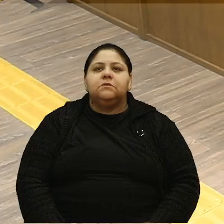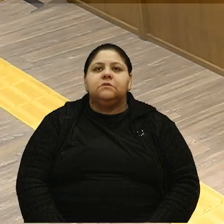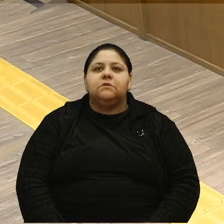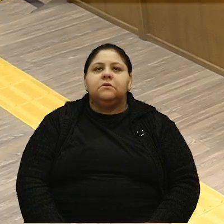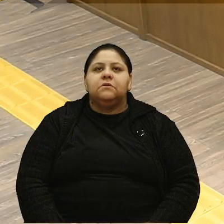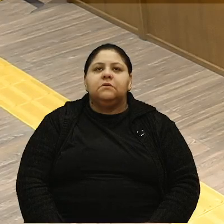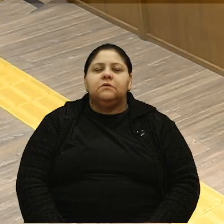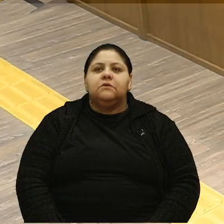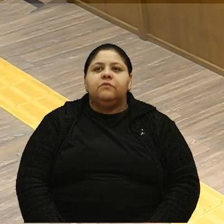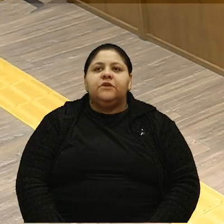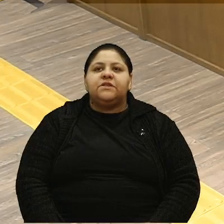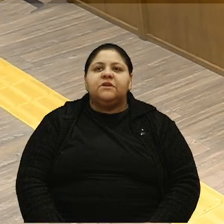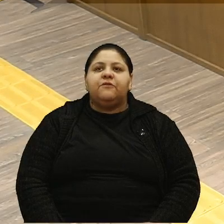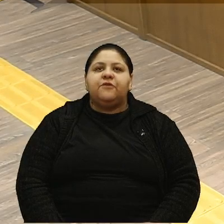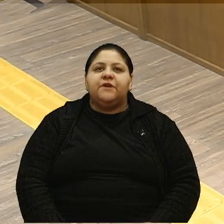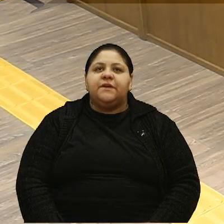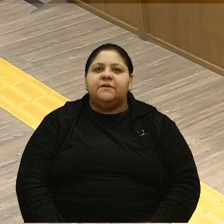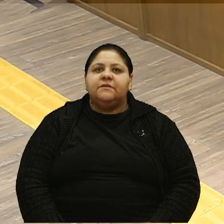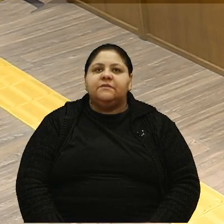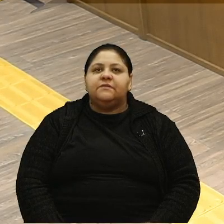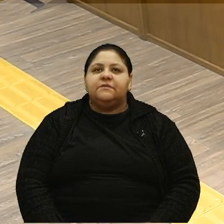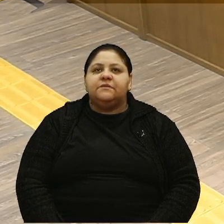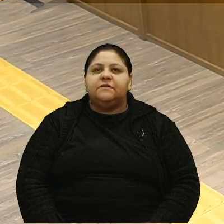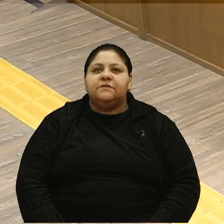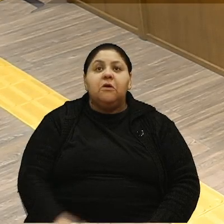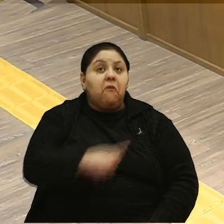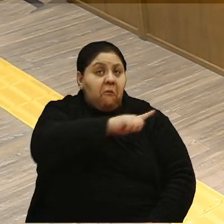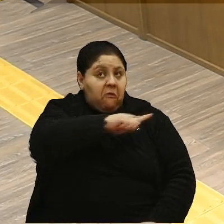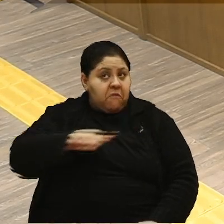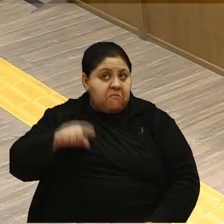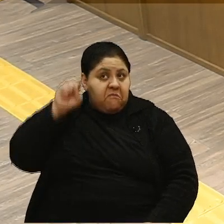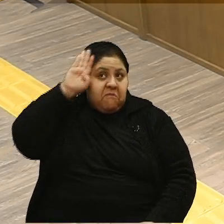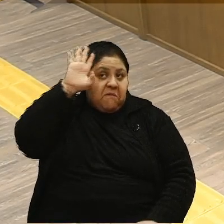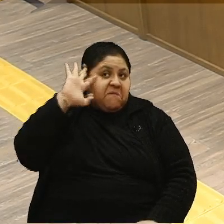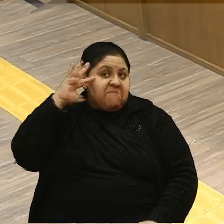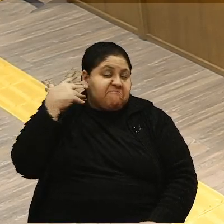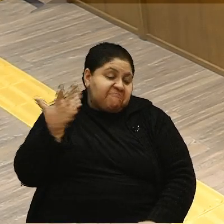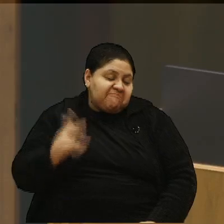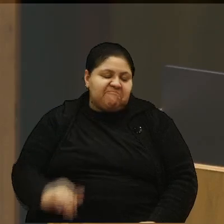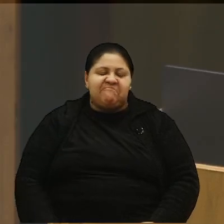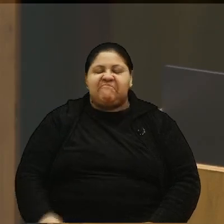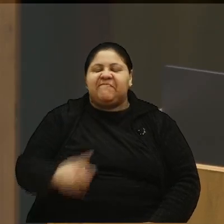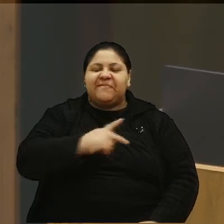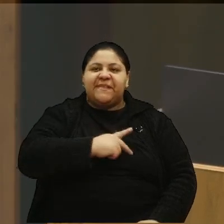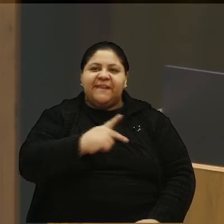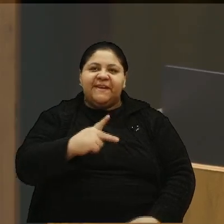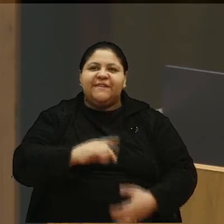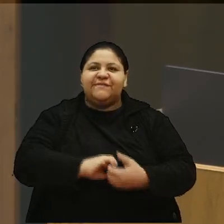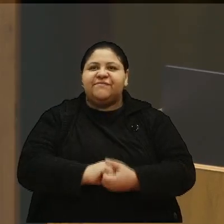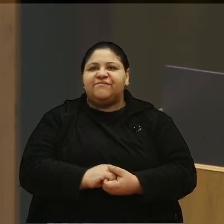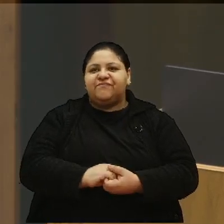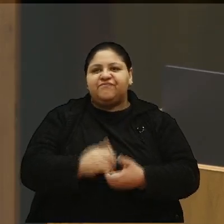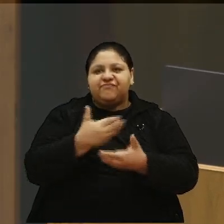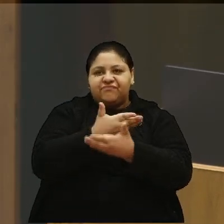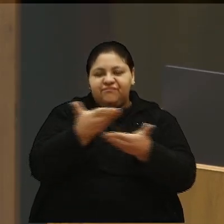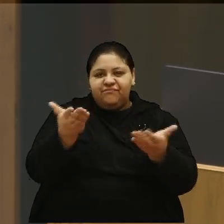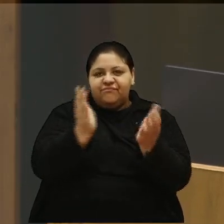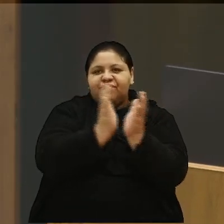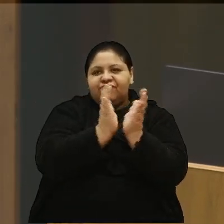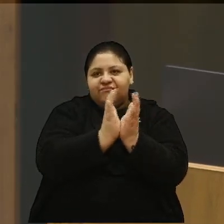Ah, foi no governo do Bolsonaro que a senhora comprou? Olha aí, ó. Olha aí. Senhor presidente, nobres